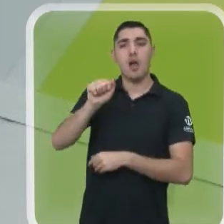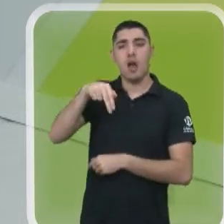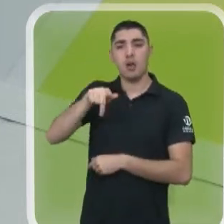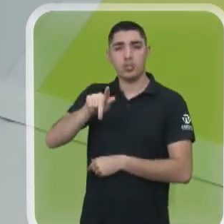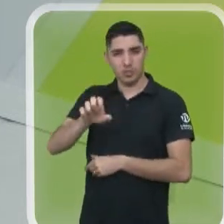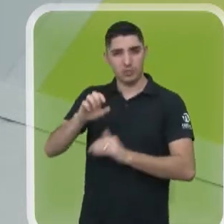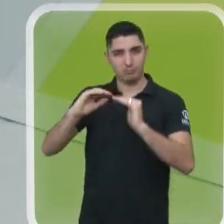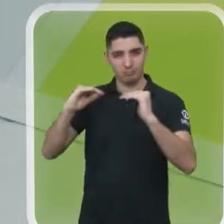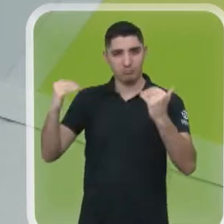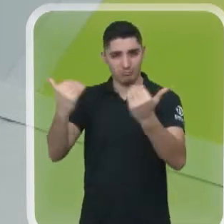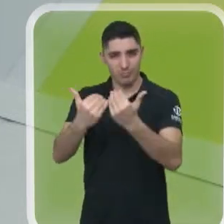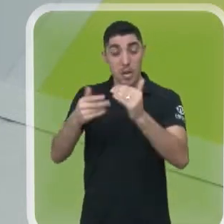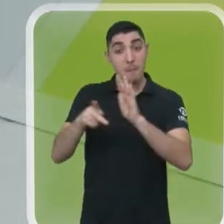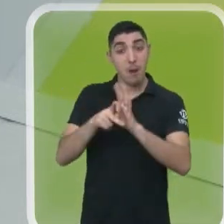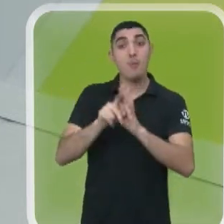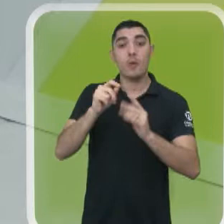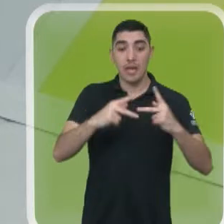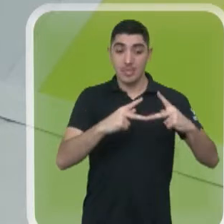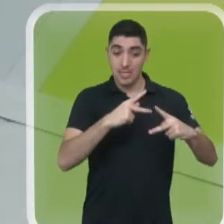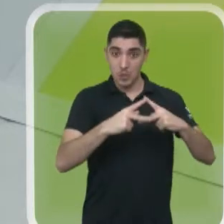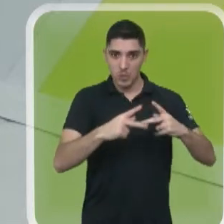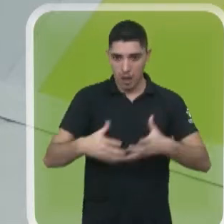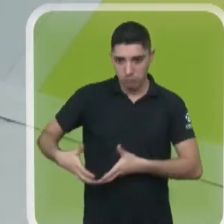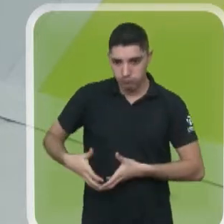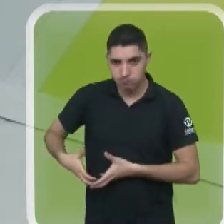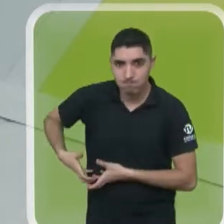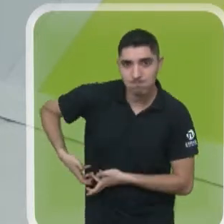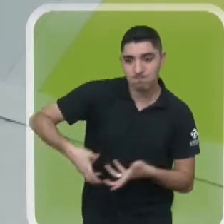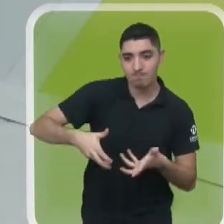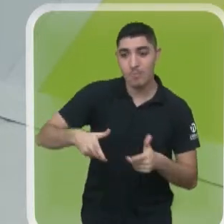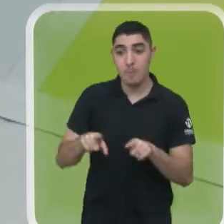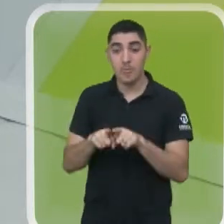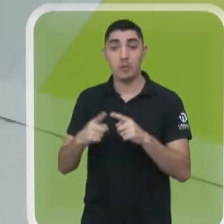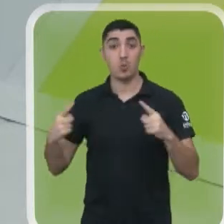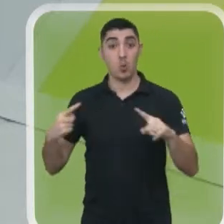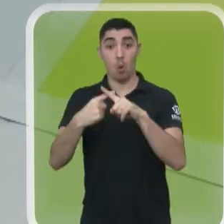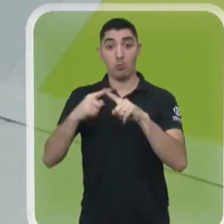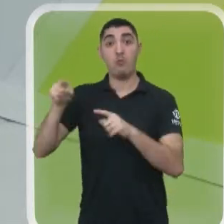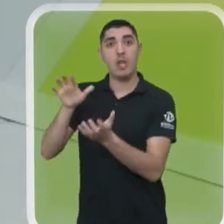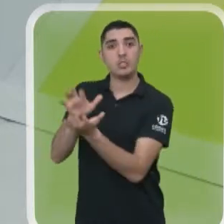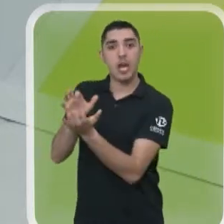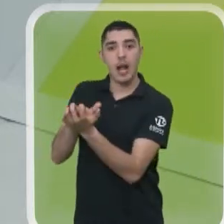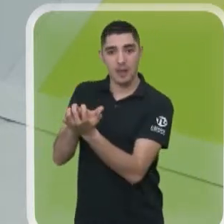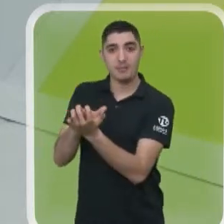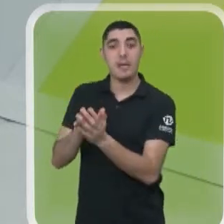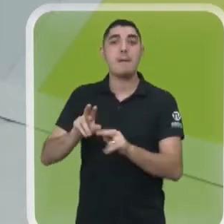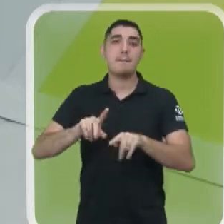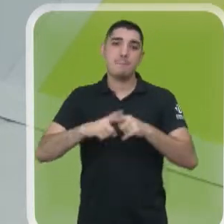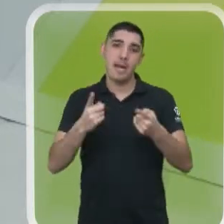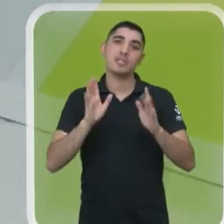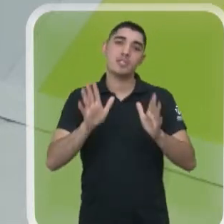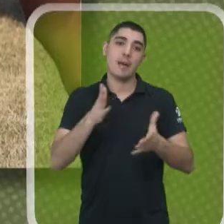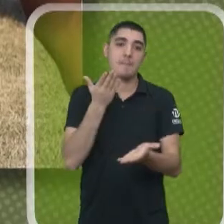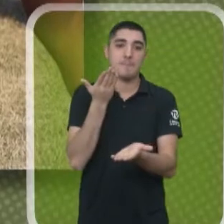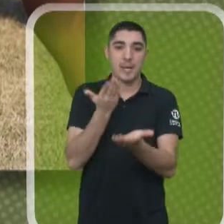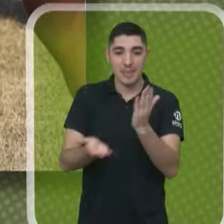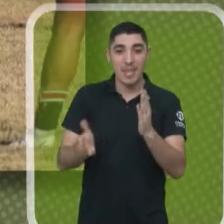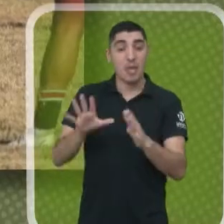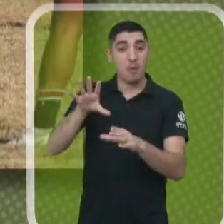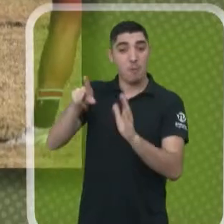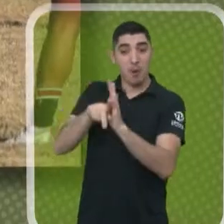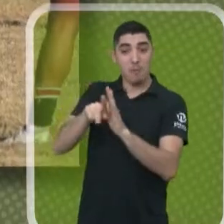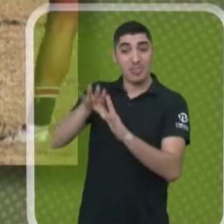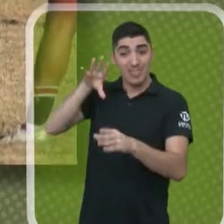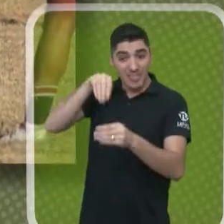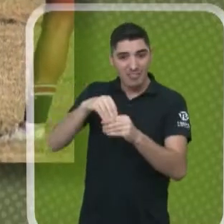clássico caipira entre o São José rugby contra o Jacareí e os donos da casa foram superados por 25 a 14 em